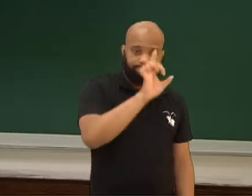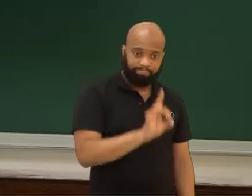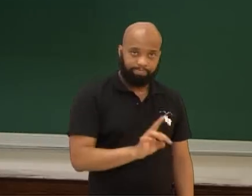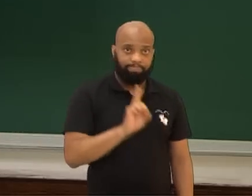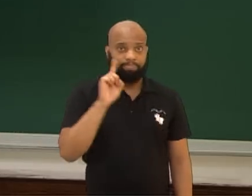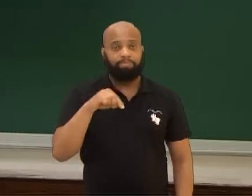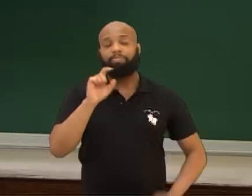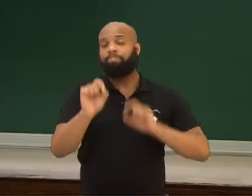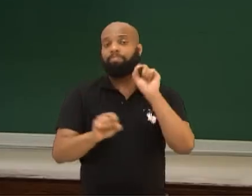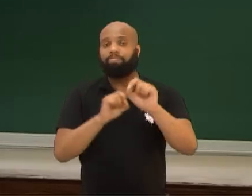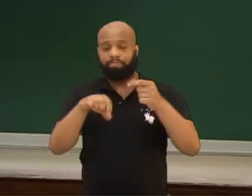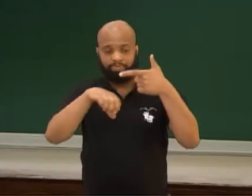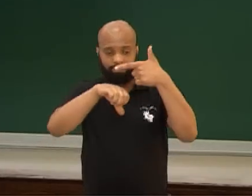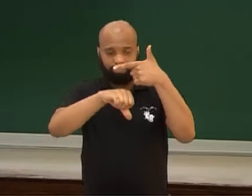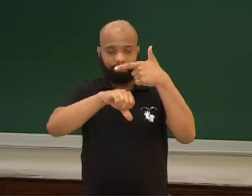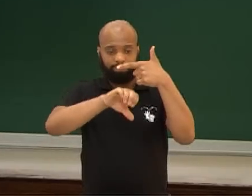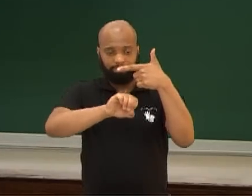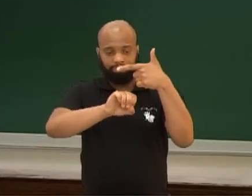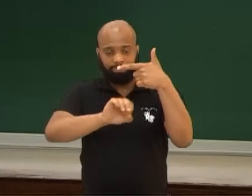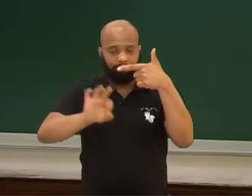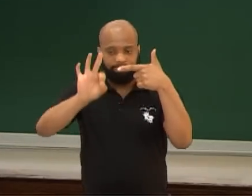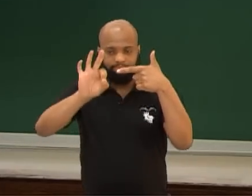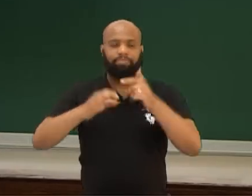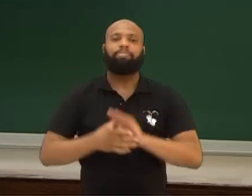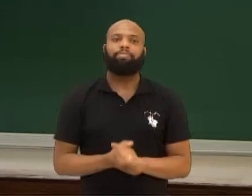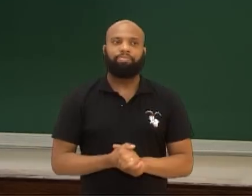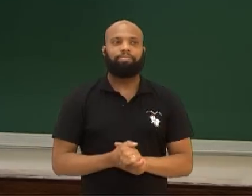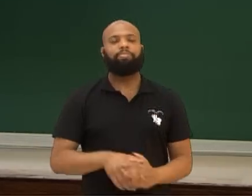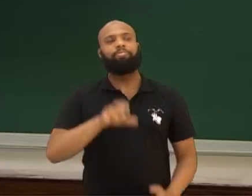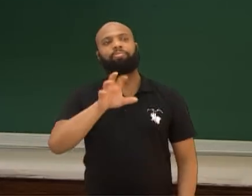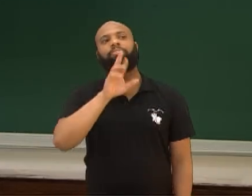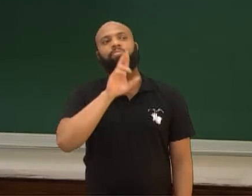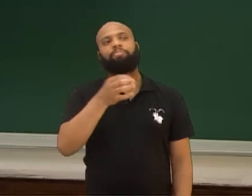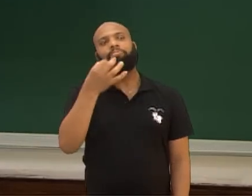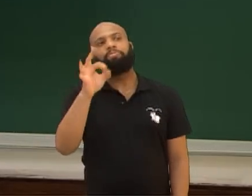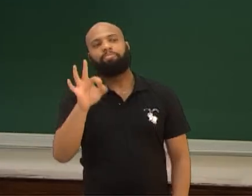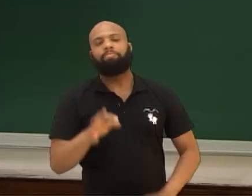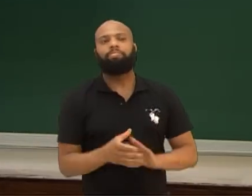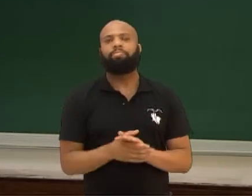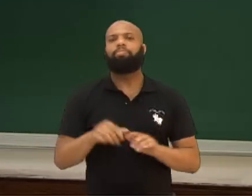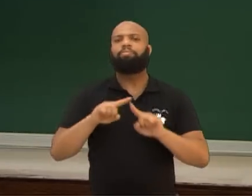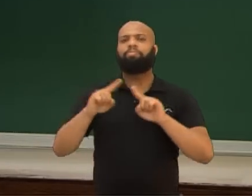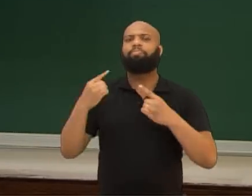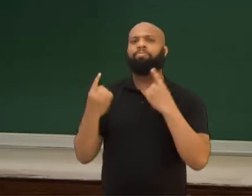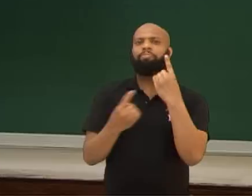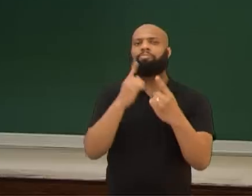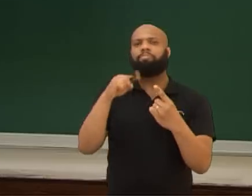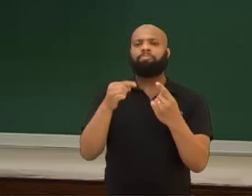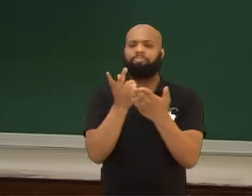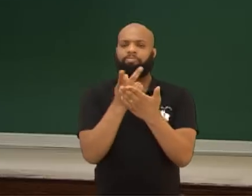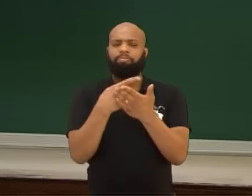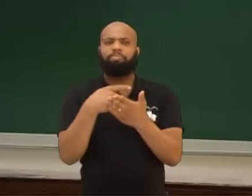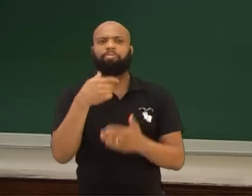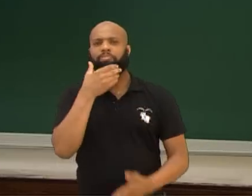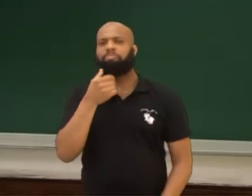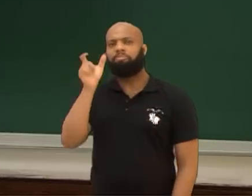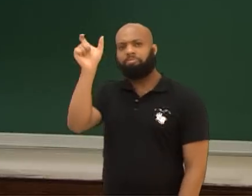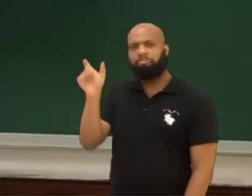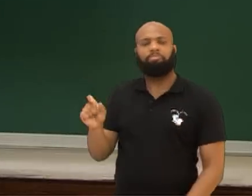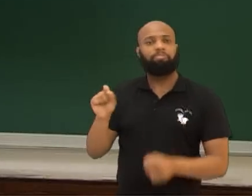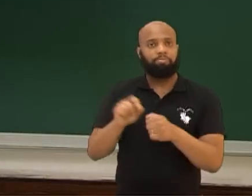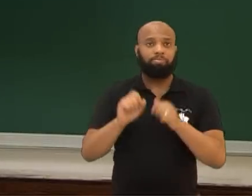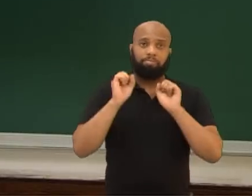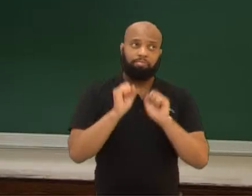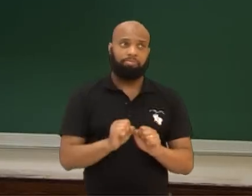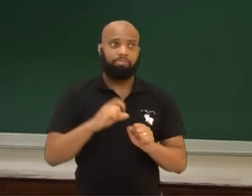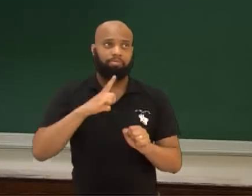cada ângulo vai medir 90 graus. Essa é a resposta certa. Mas qual que foi o desenho que o Márcio fez? Bom, o Márcio pode